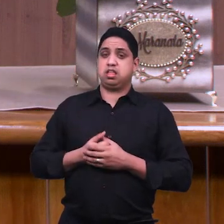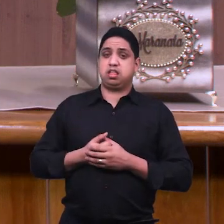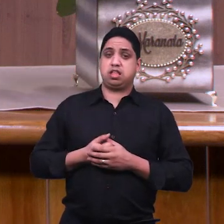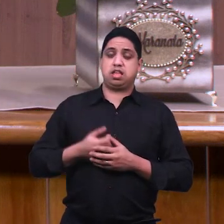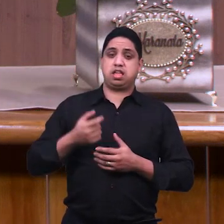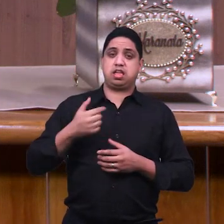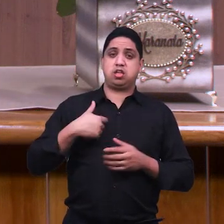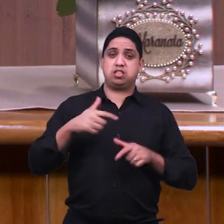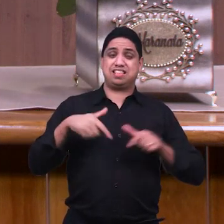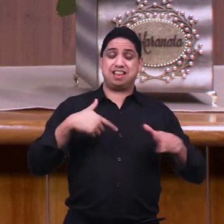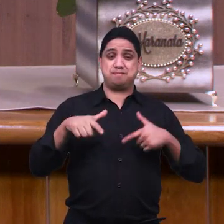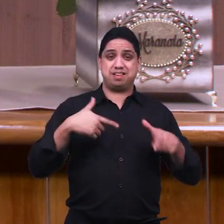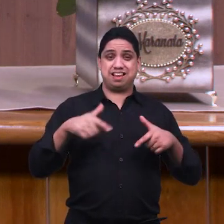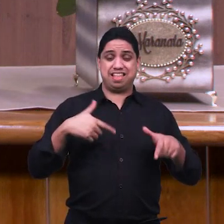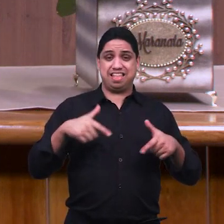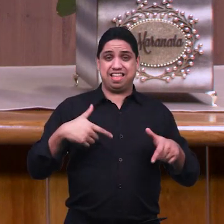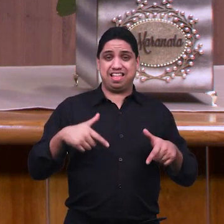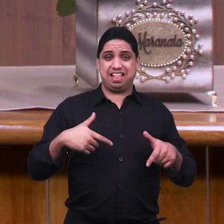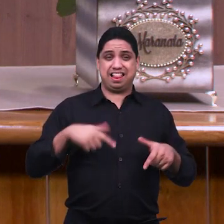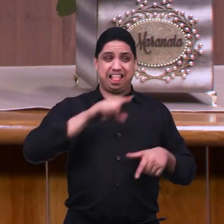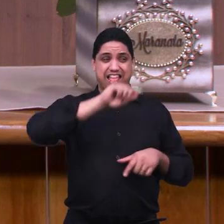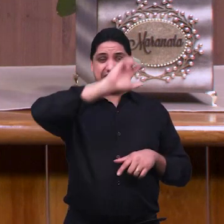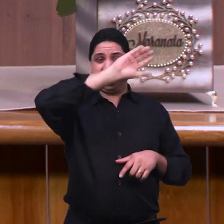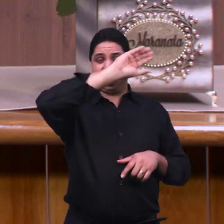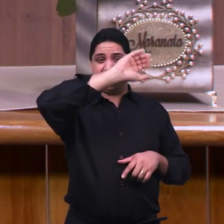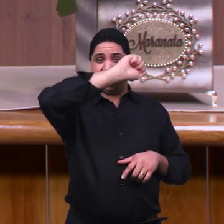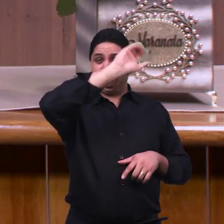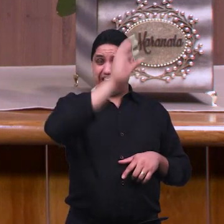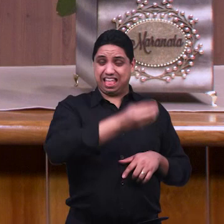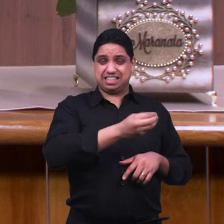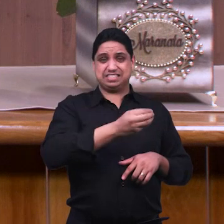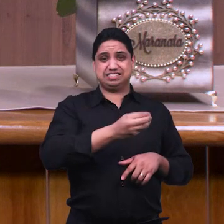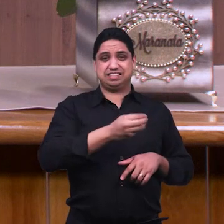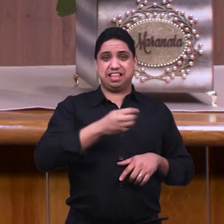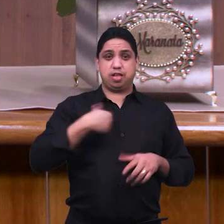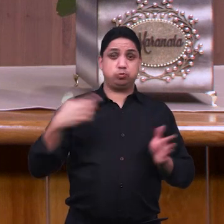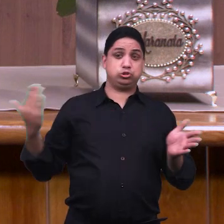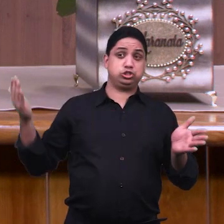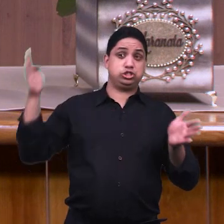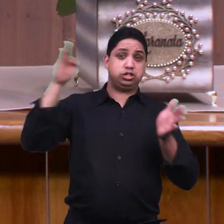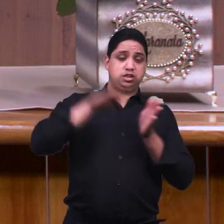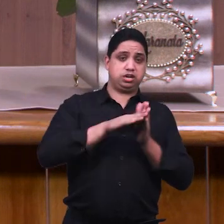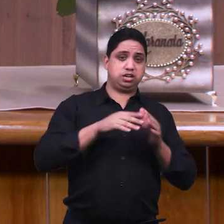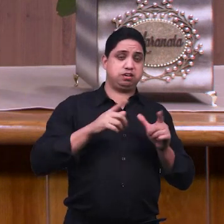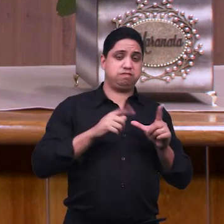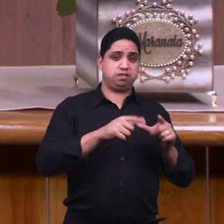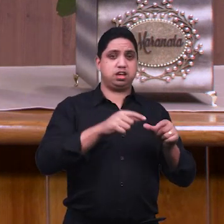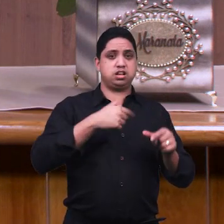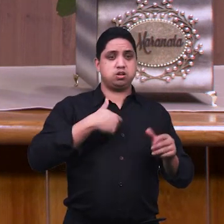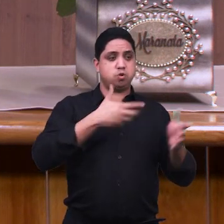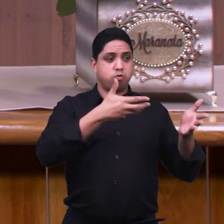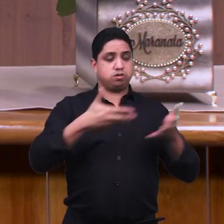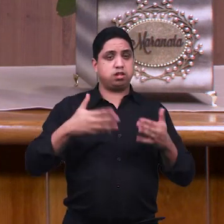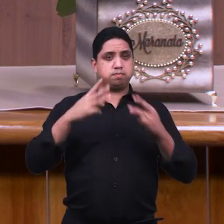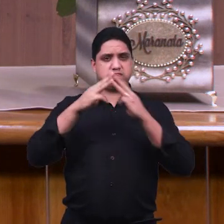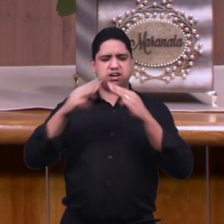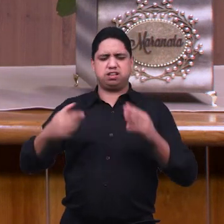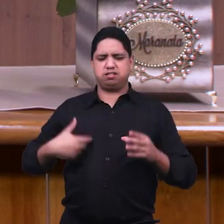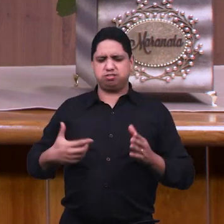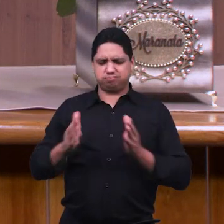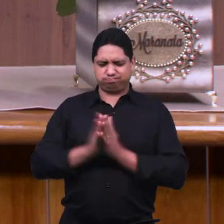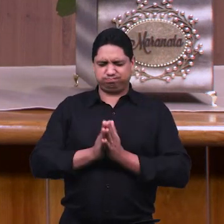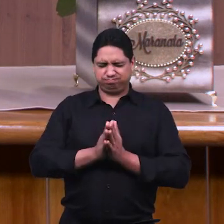exterior, do Oriente Médio, trabalhava no Oriente Médio, na época eu estava no Iraque, né? Cheguei de viagem, fui convidado para ir no Manaim, fui no Manaim. Quando abri a